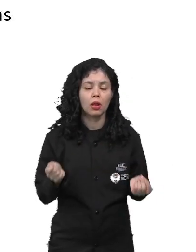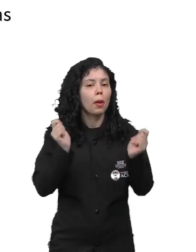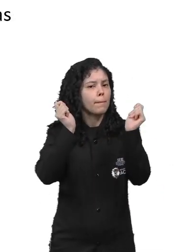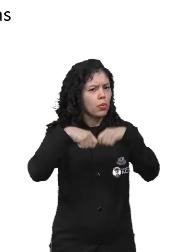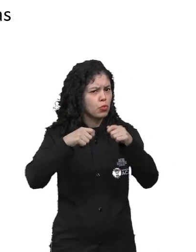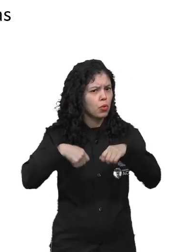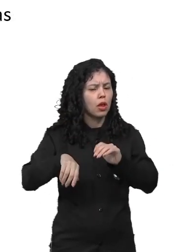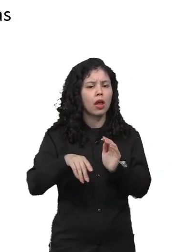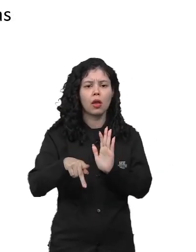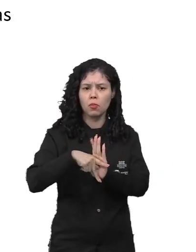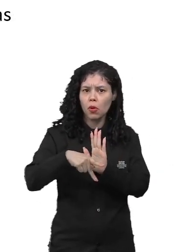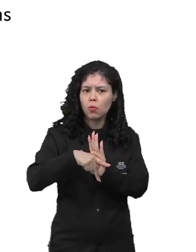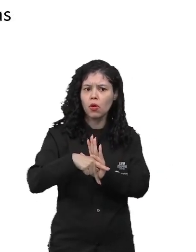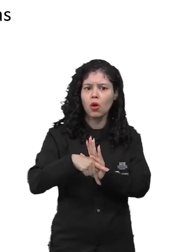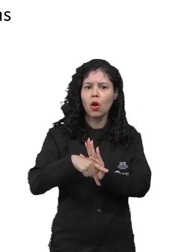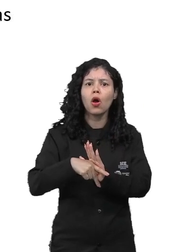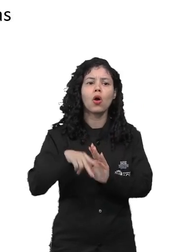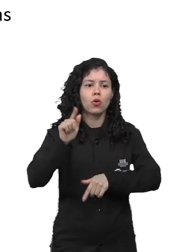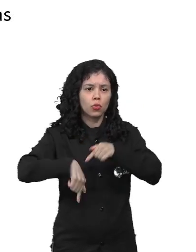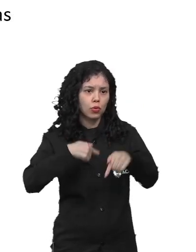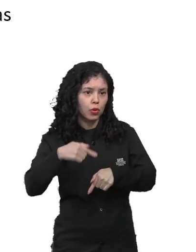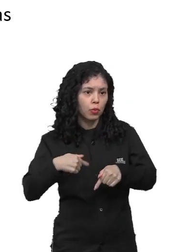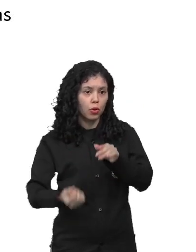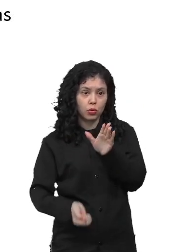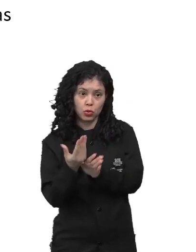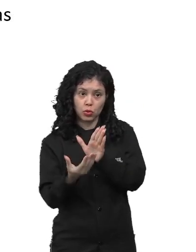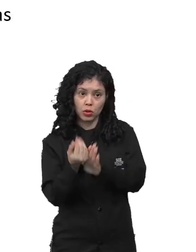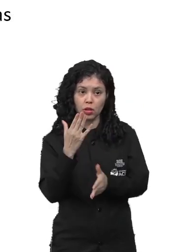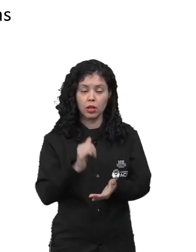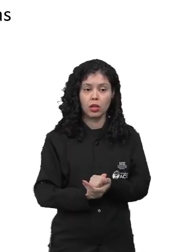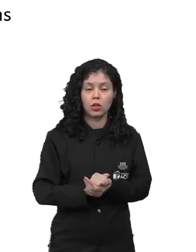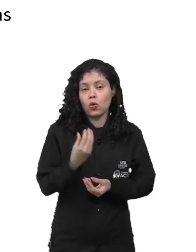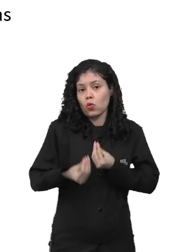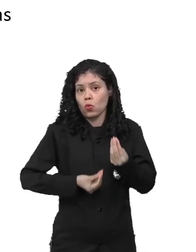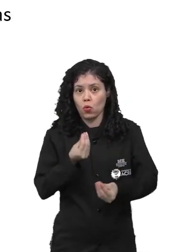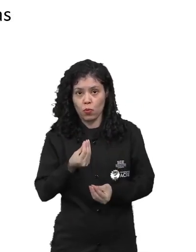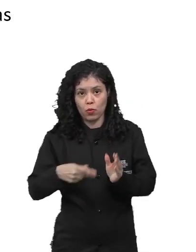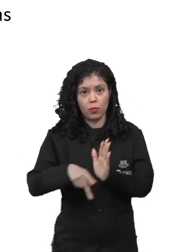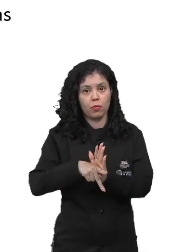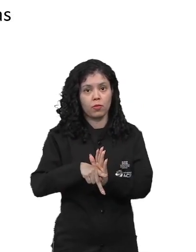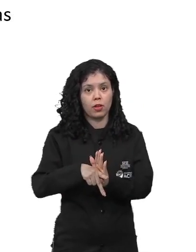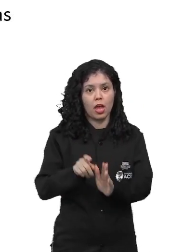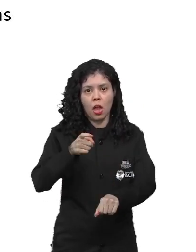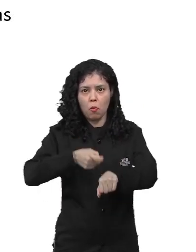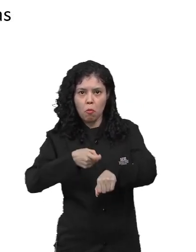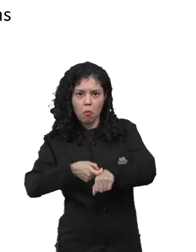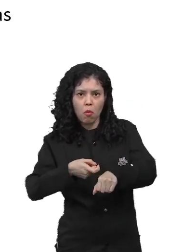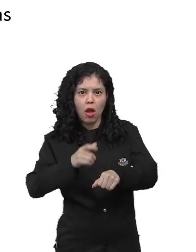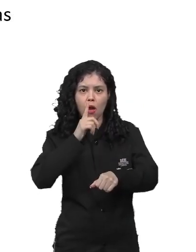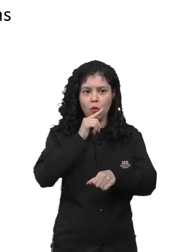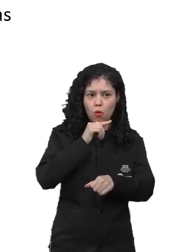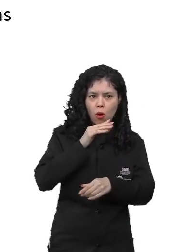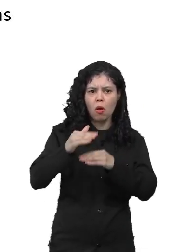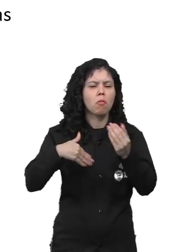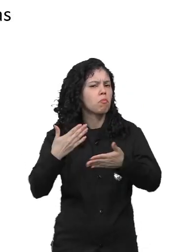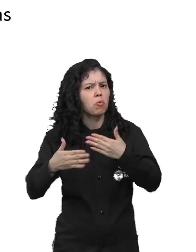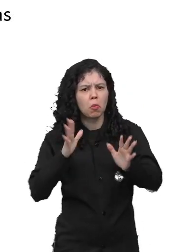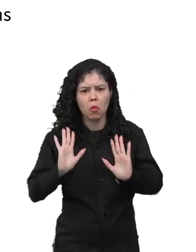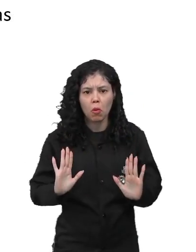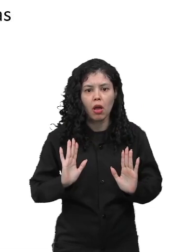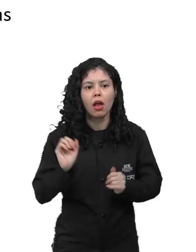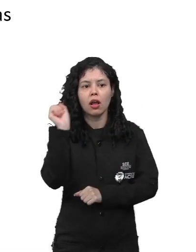possuem, independente ali da sua composição química, a sua forma e seu estado físico. Então, são